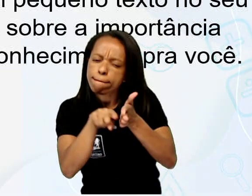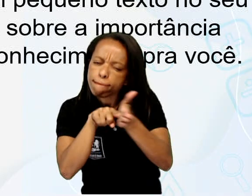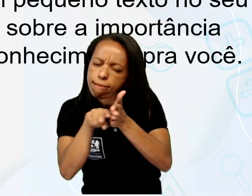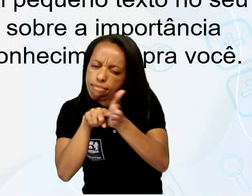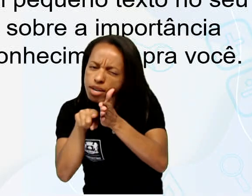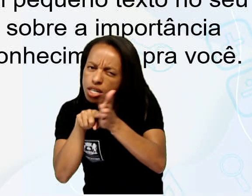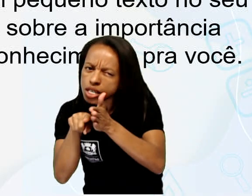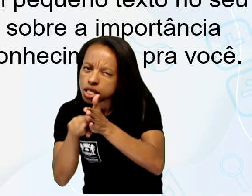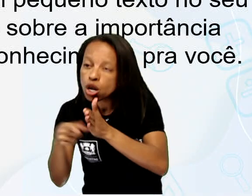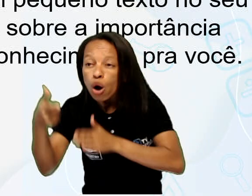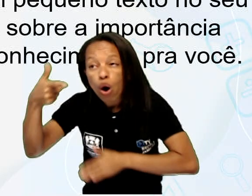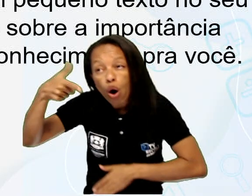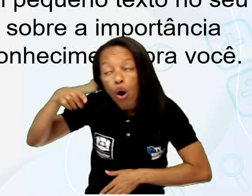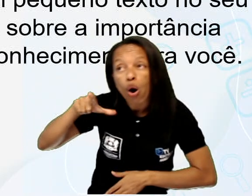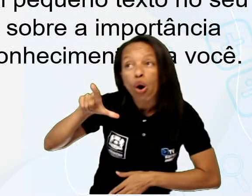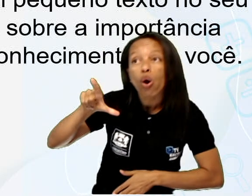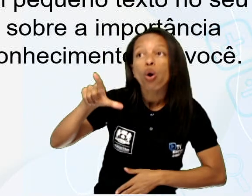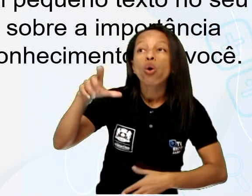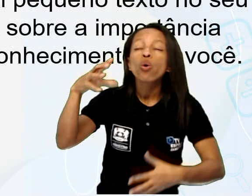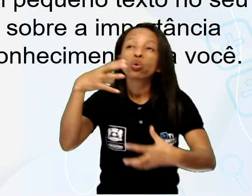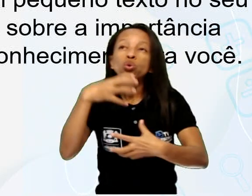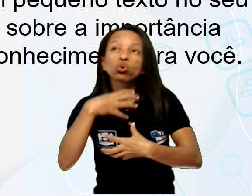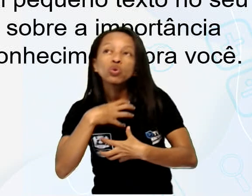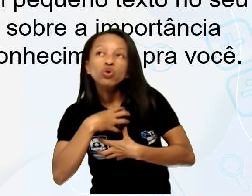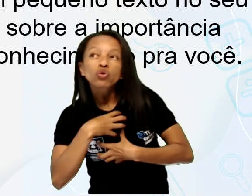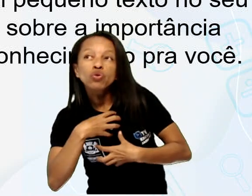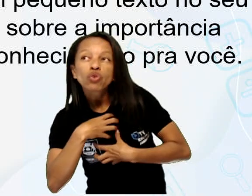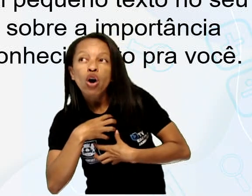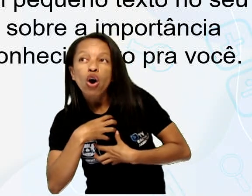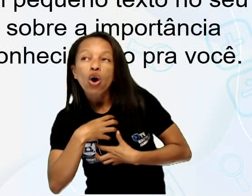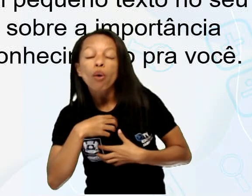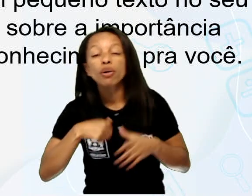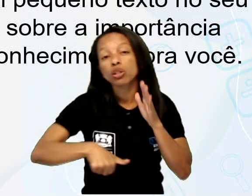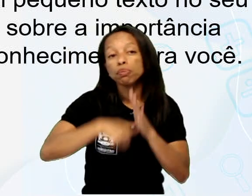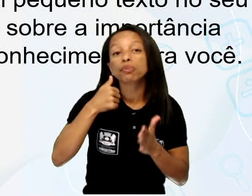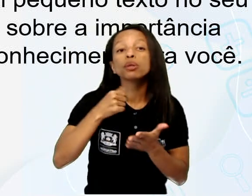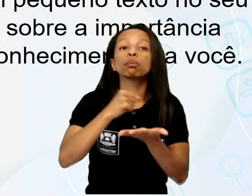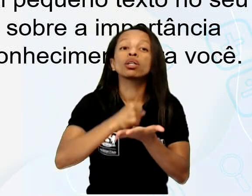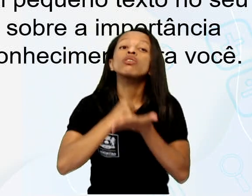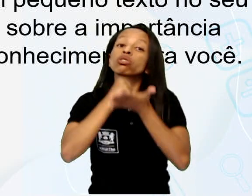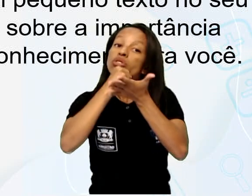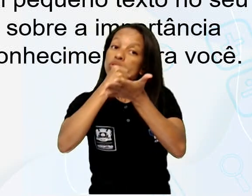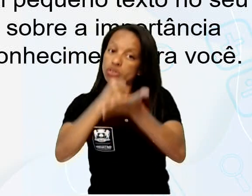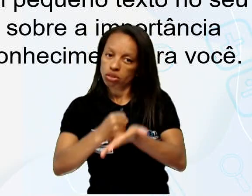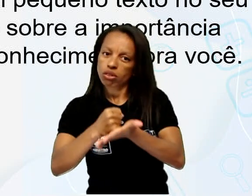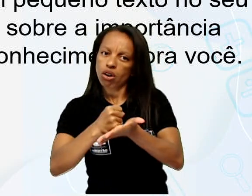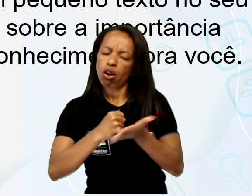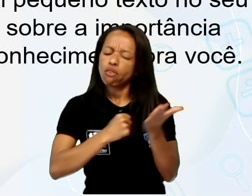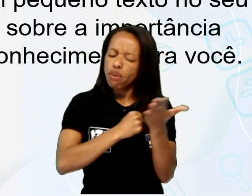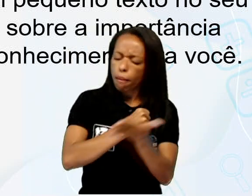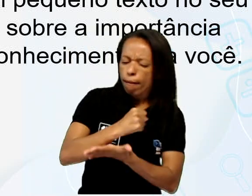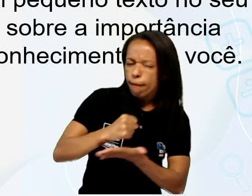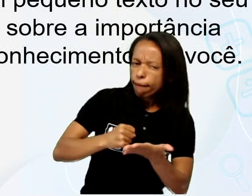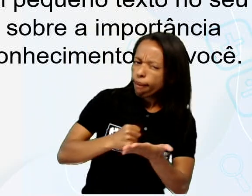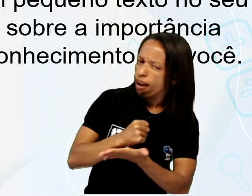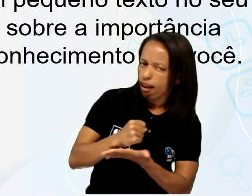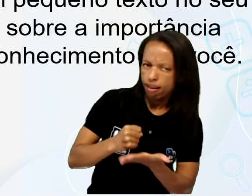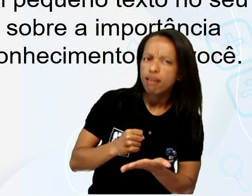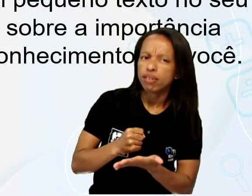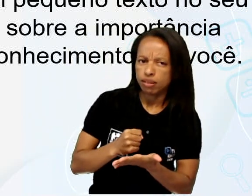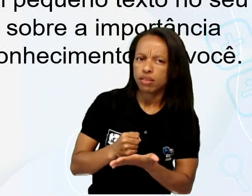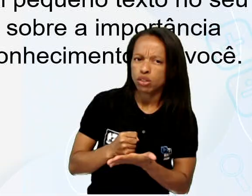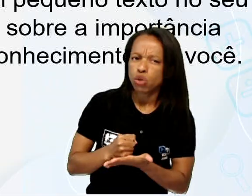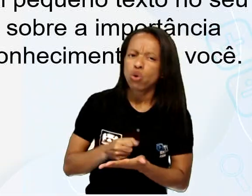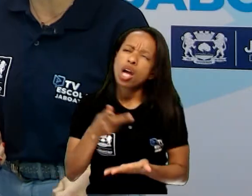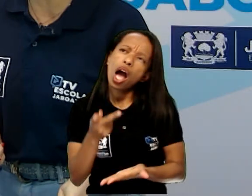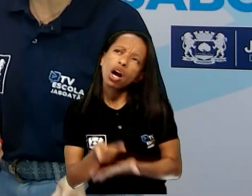pesquisem outras formas de primeiros socorros. Eu falei as formas de primeiros socorros básicas, aquelas que são mais